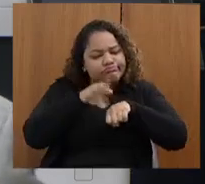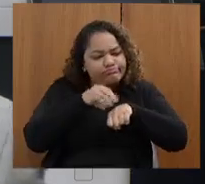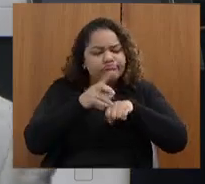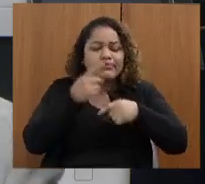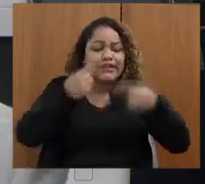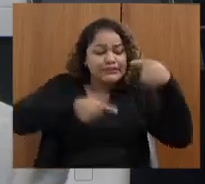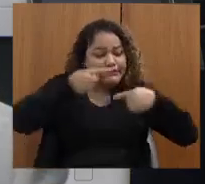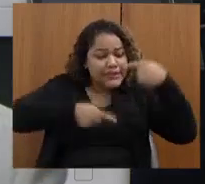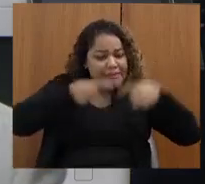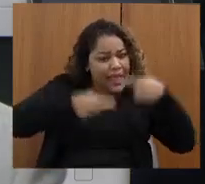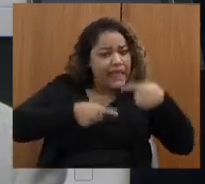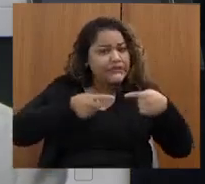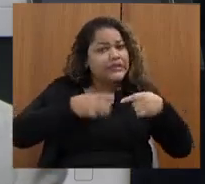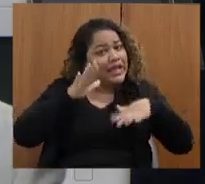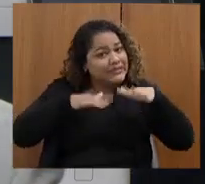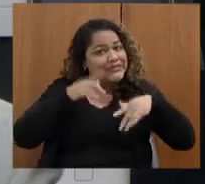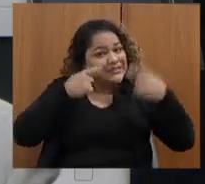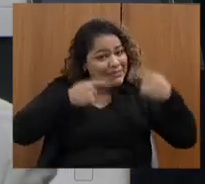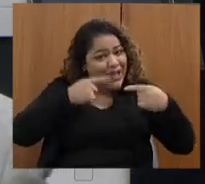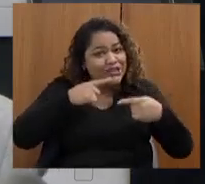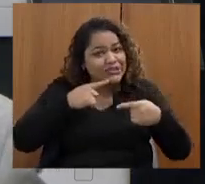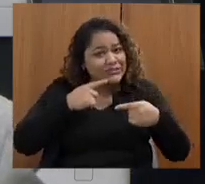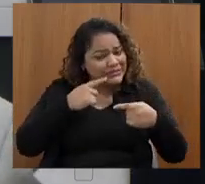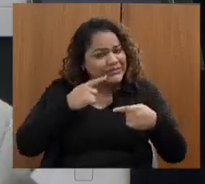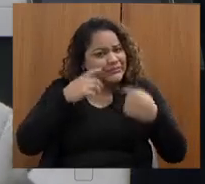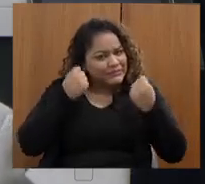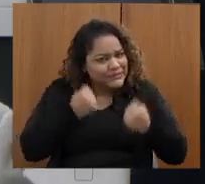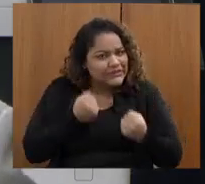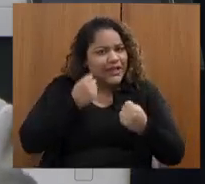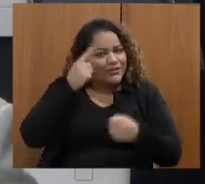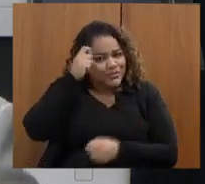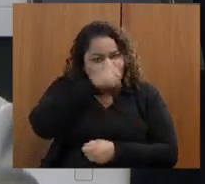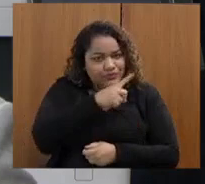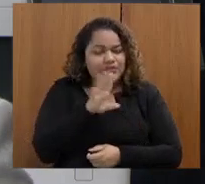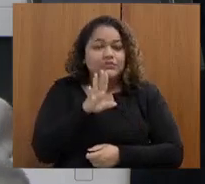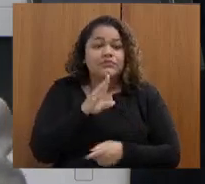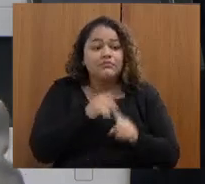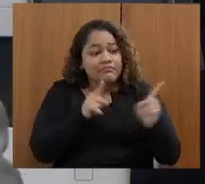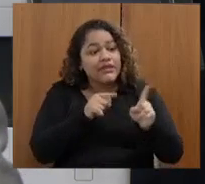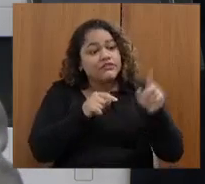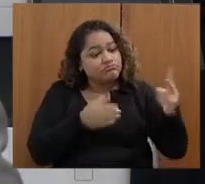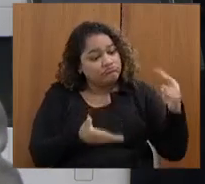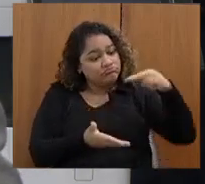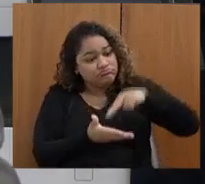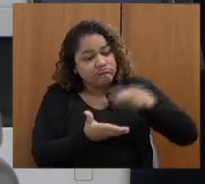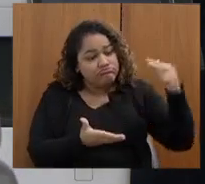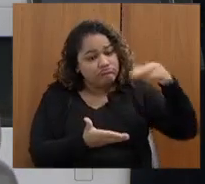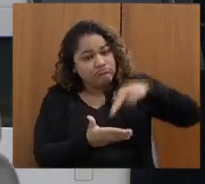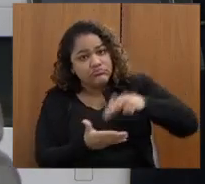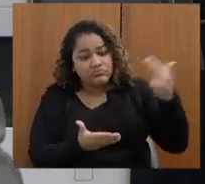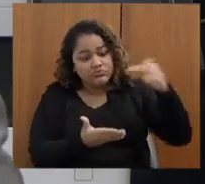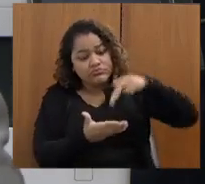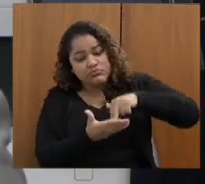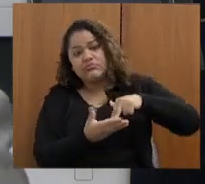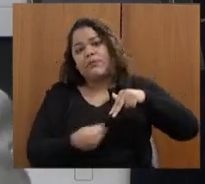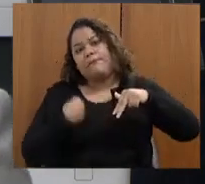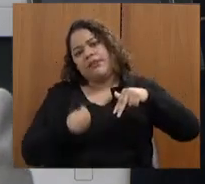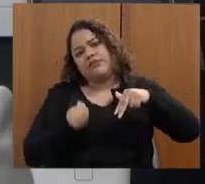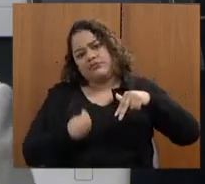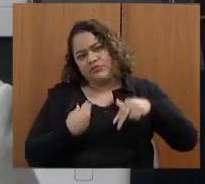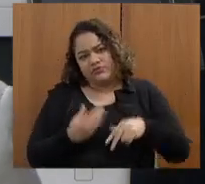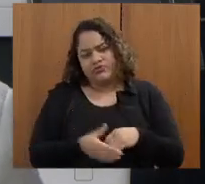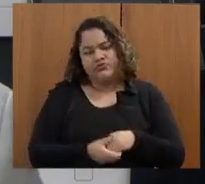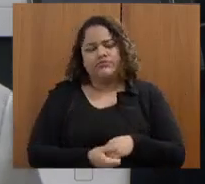mas que está sempre aqui presente e colaborando com o bom debate